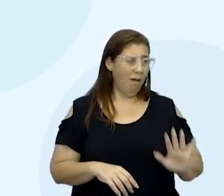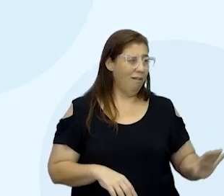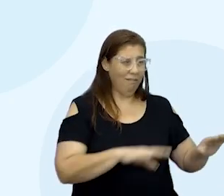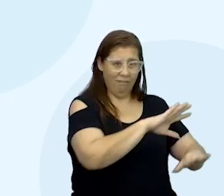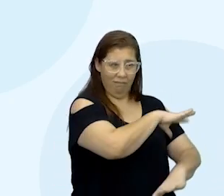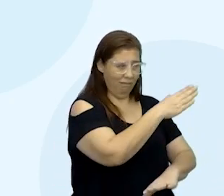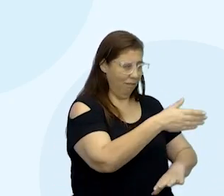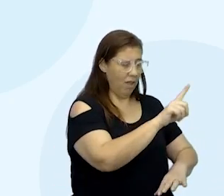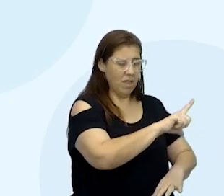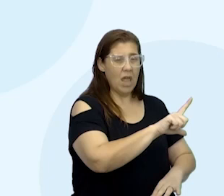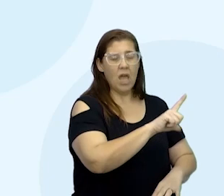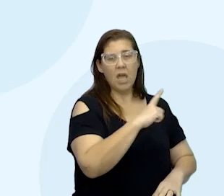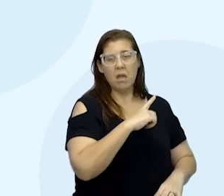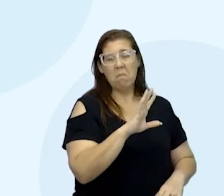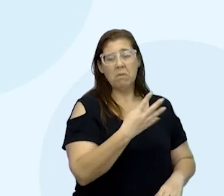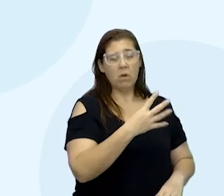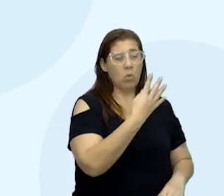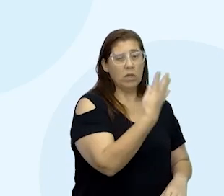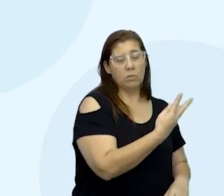mais ou menos